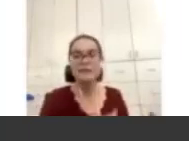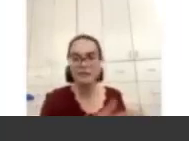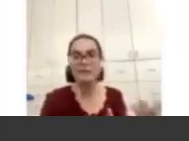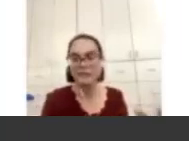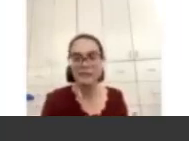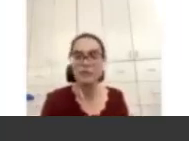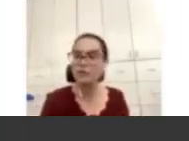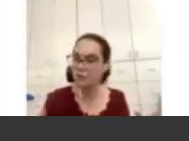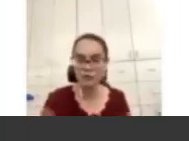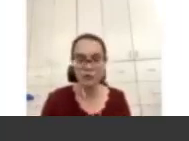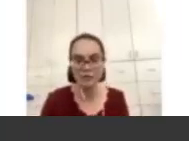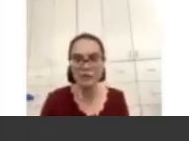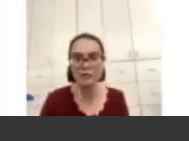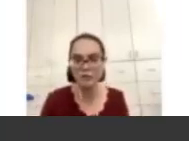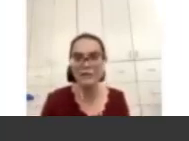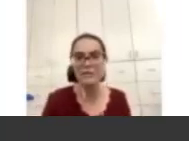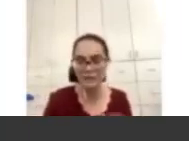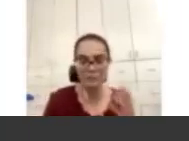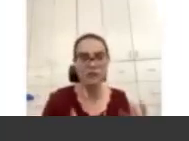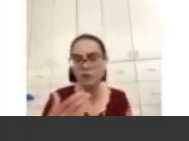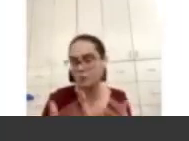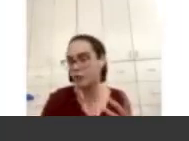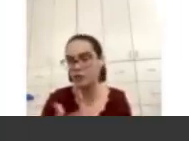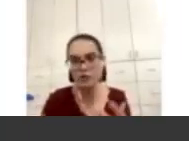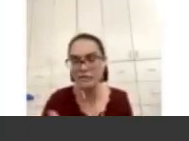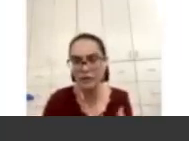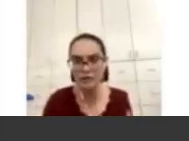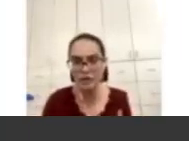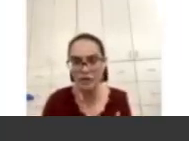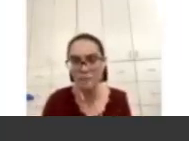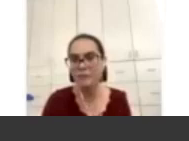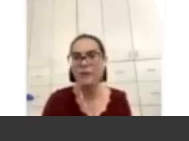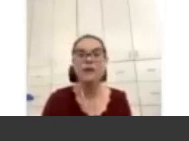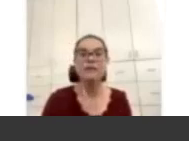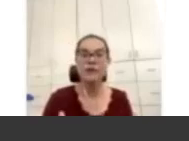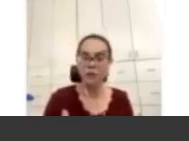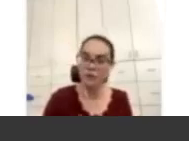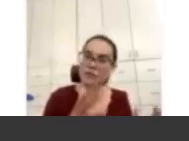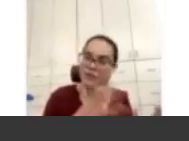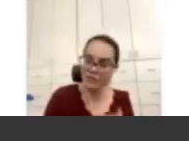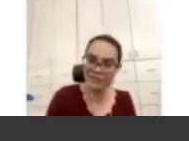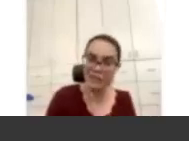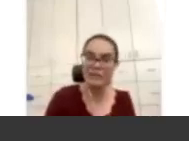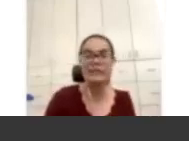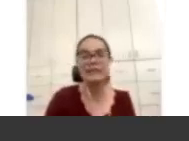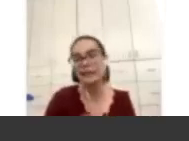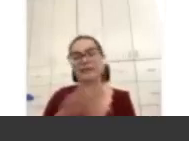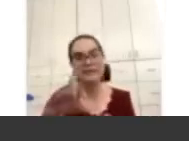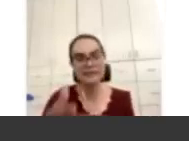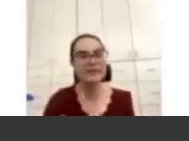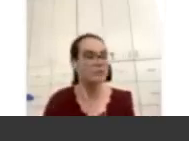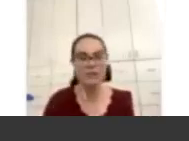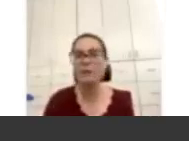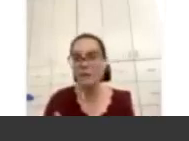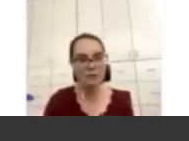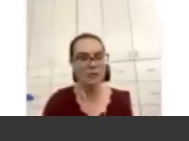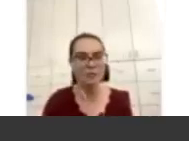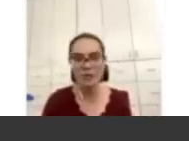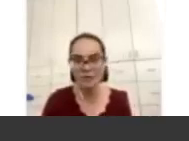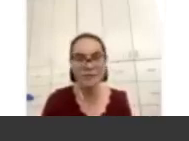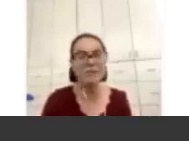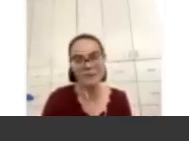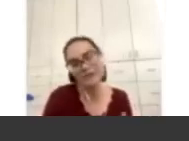prevalentes, mas também trazendo isso de uma forma extremamente sumarizada para que a gente possa utilizar no dia a dia, incluindo desde a questão clínica até essas questões